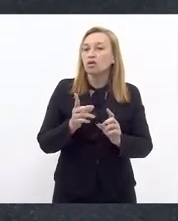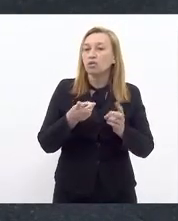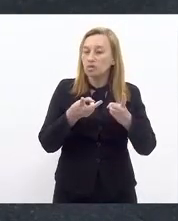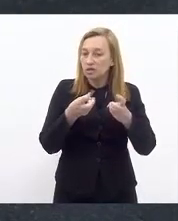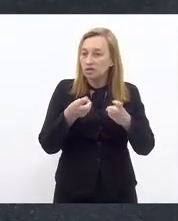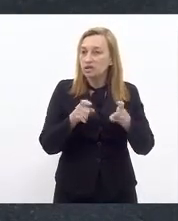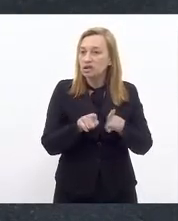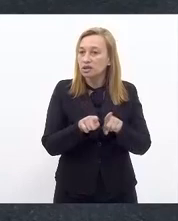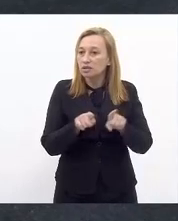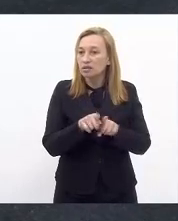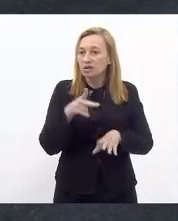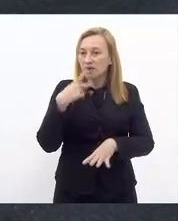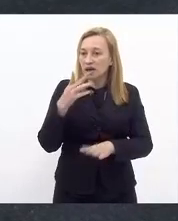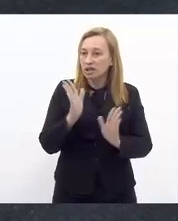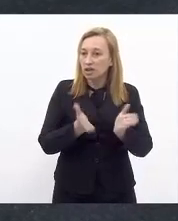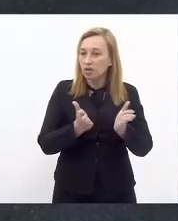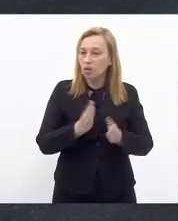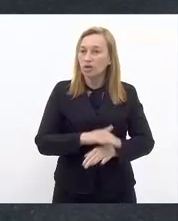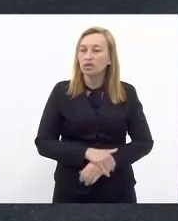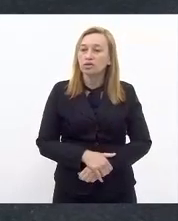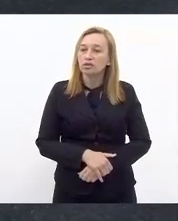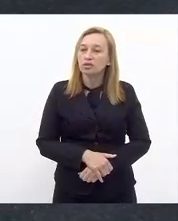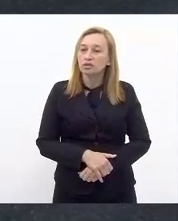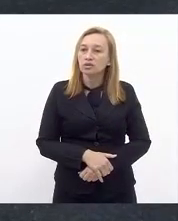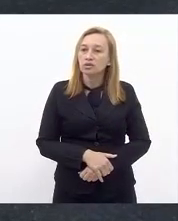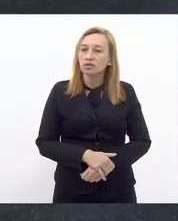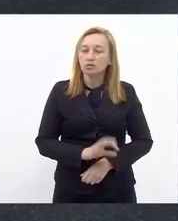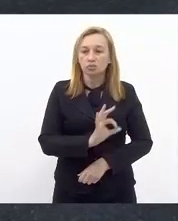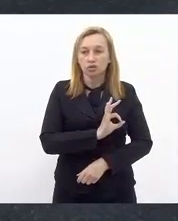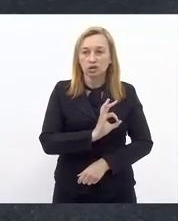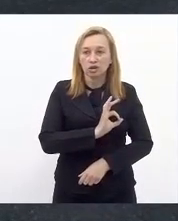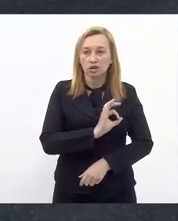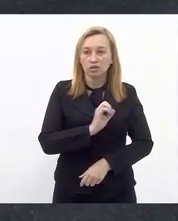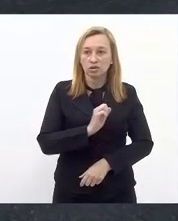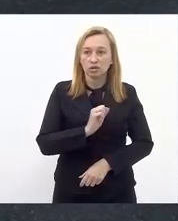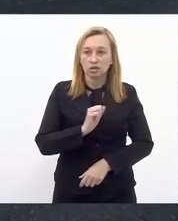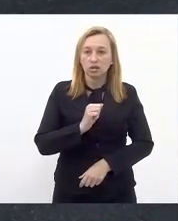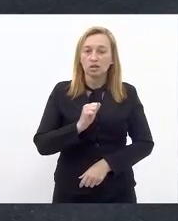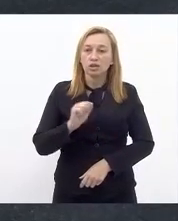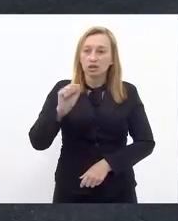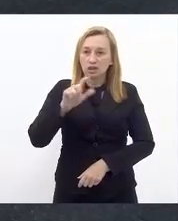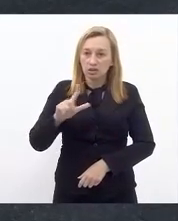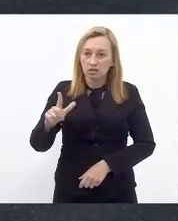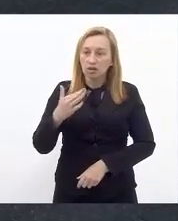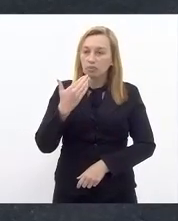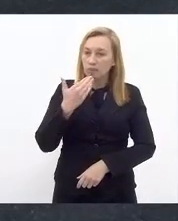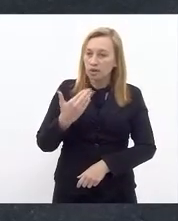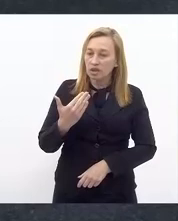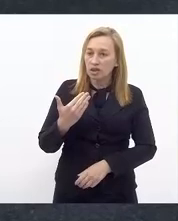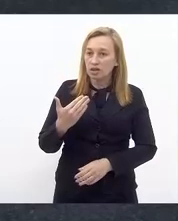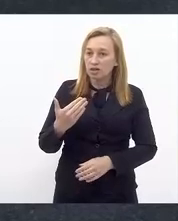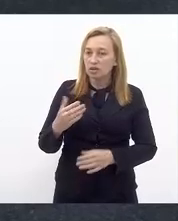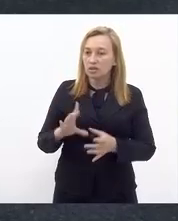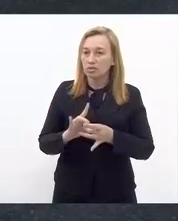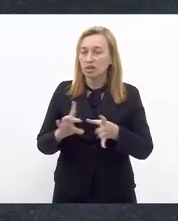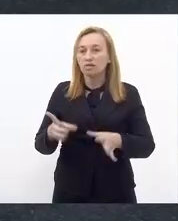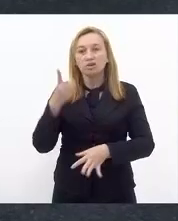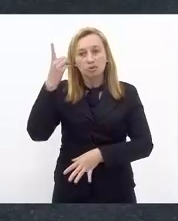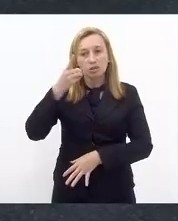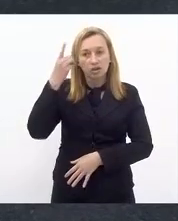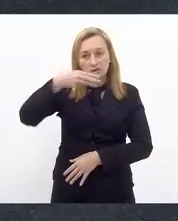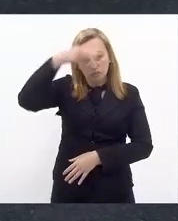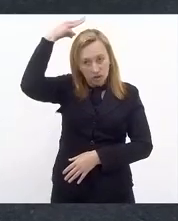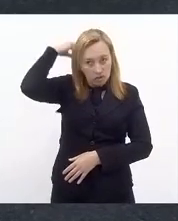que foi trazido agora é pelos policiais civis e pedindo atualização do deputado Márcio Pacheco